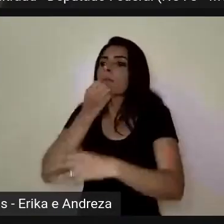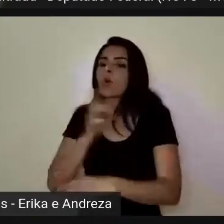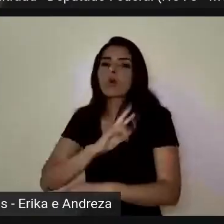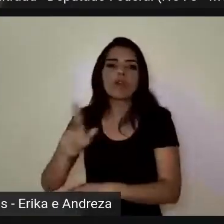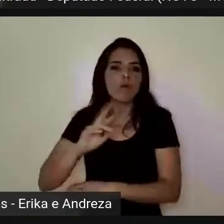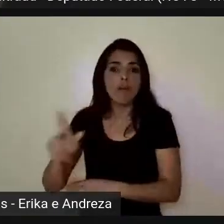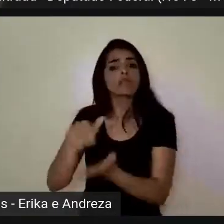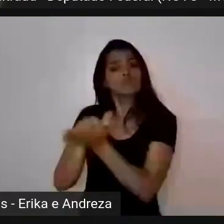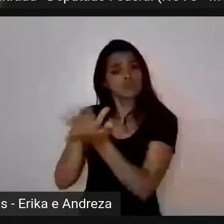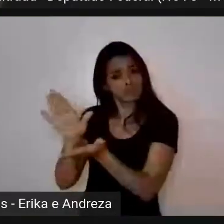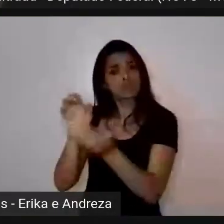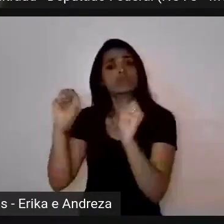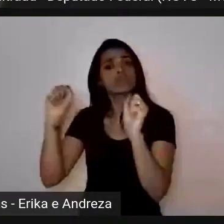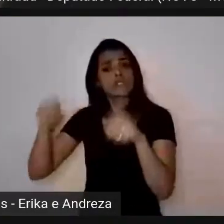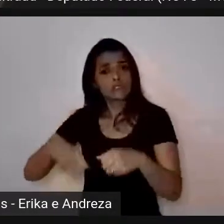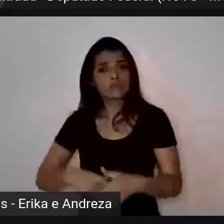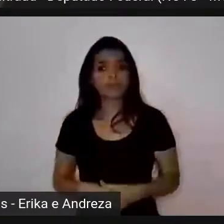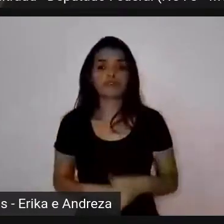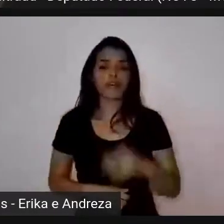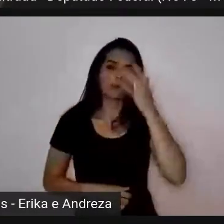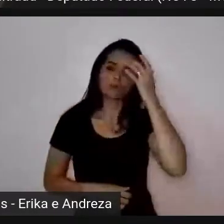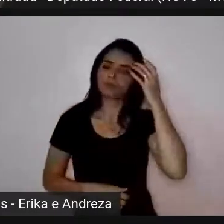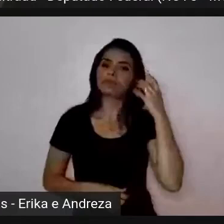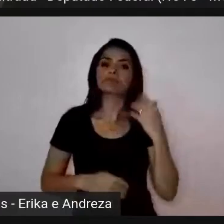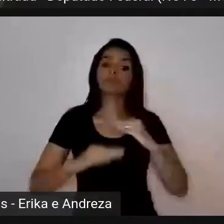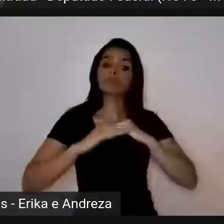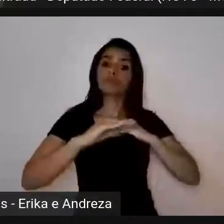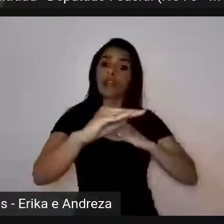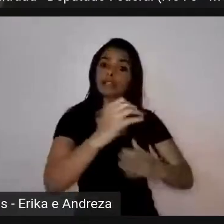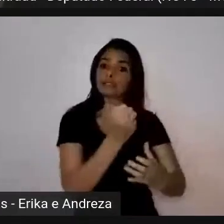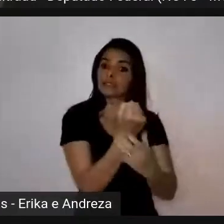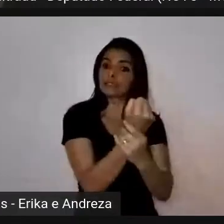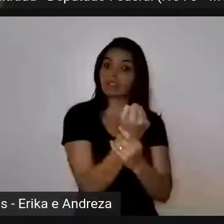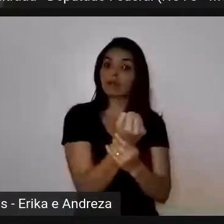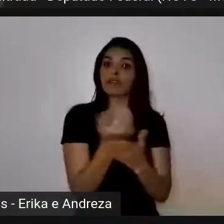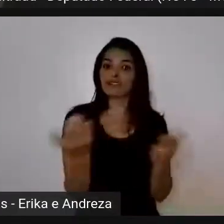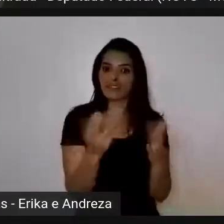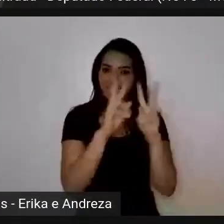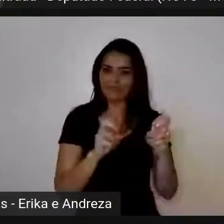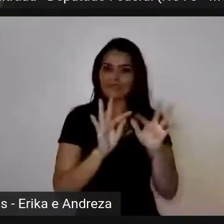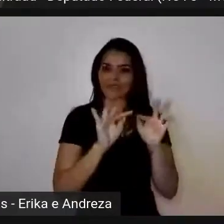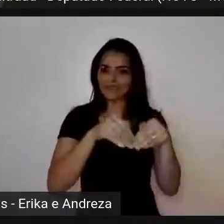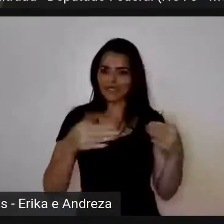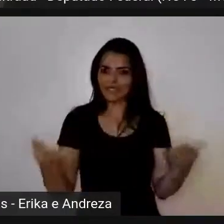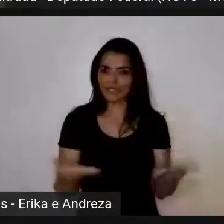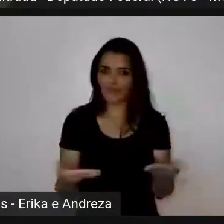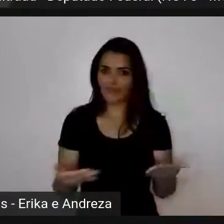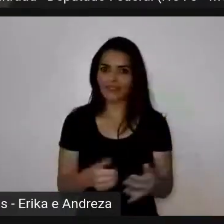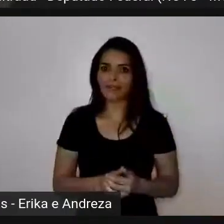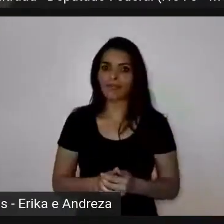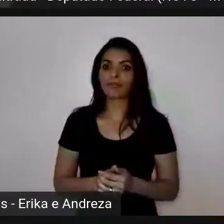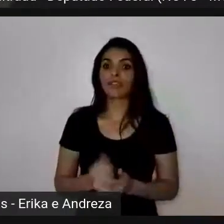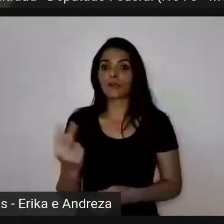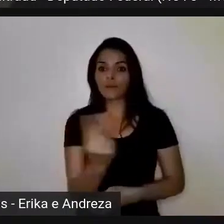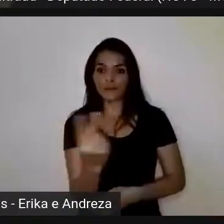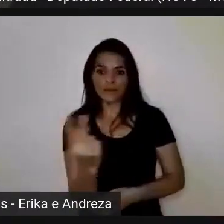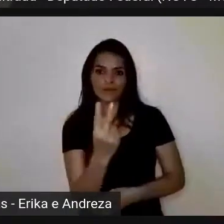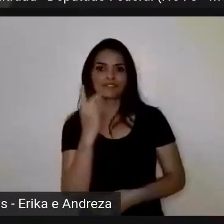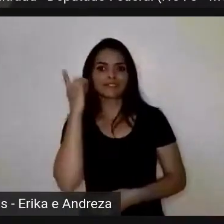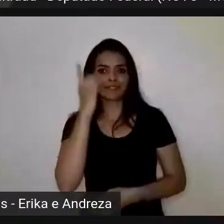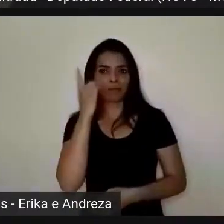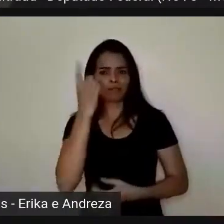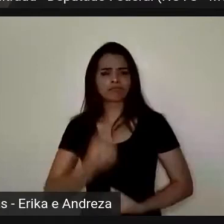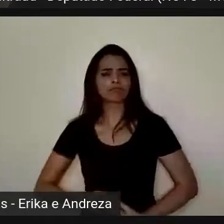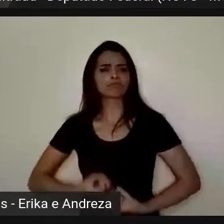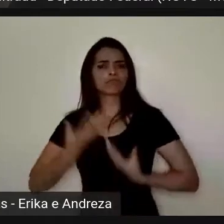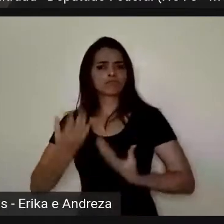Perfeito, satisfeito. Eu acho que, quanto à estabilidade, a gente encerra aqui e os deputados das duas frentes expressaram muito bem